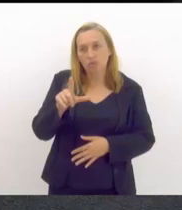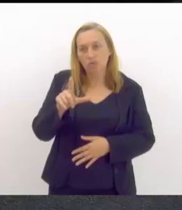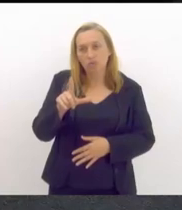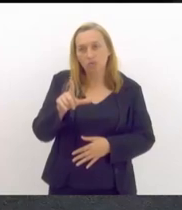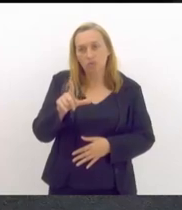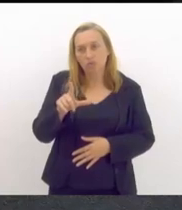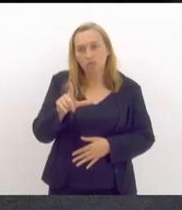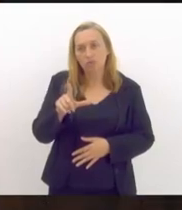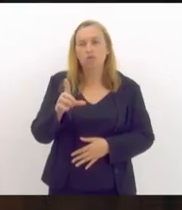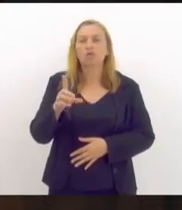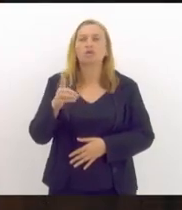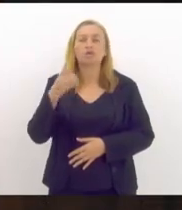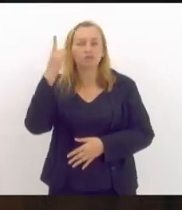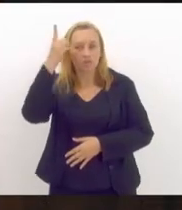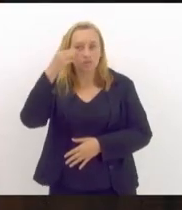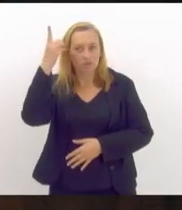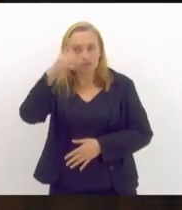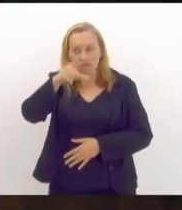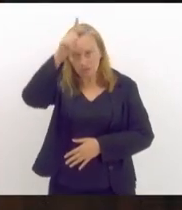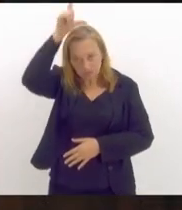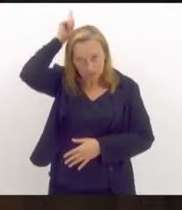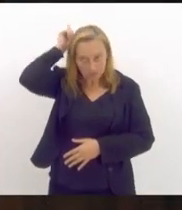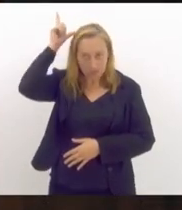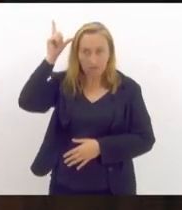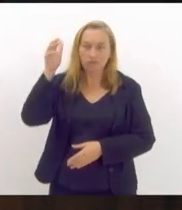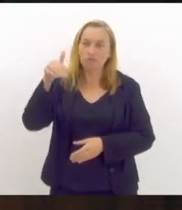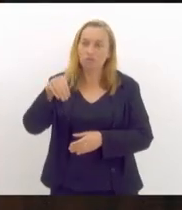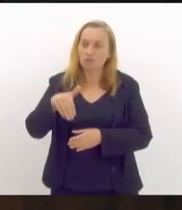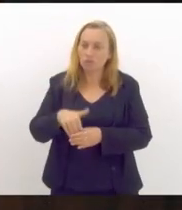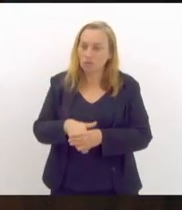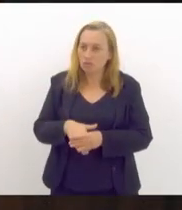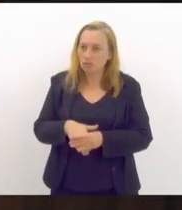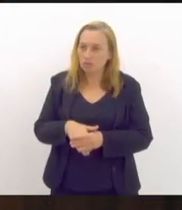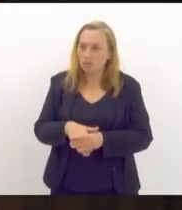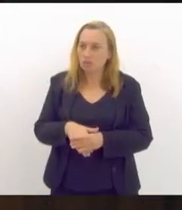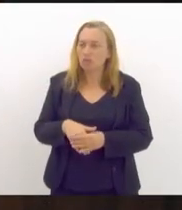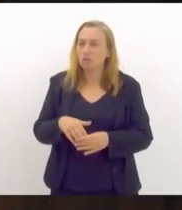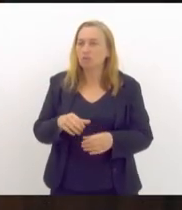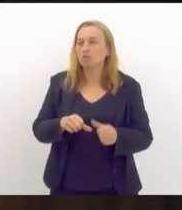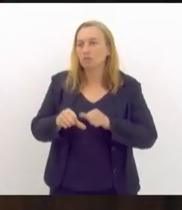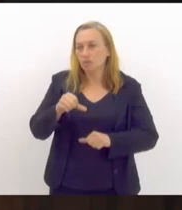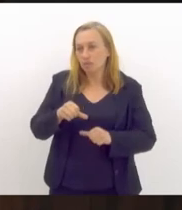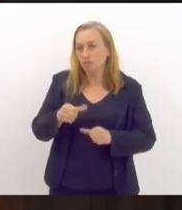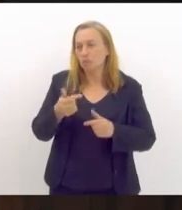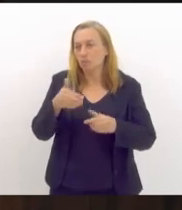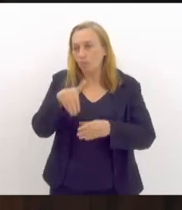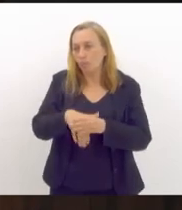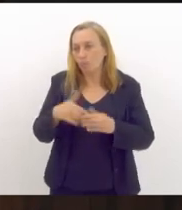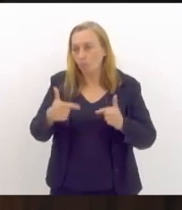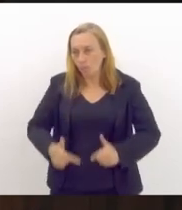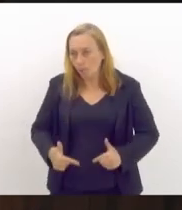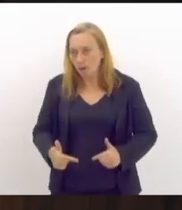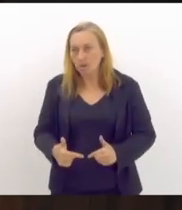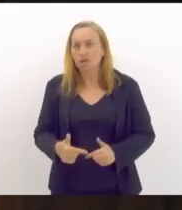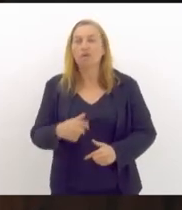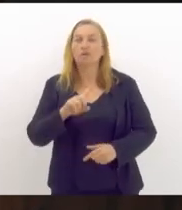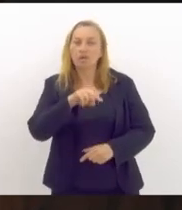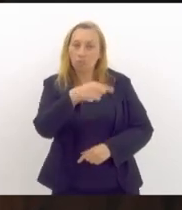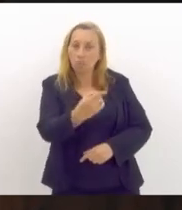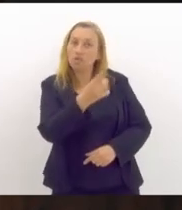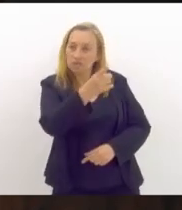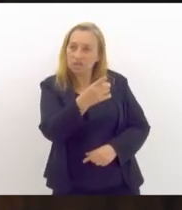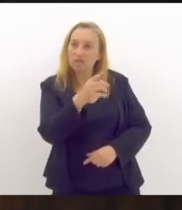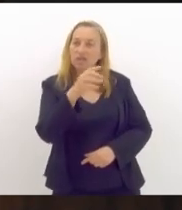abstenção é que o Luiz Cláudio tinha votado levantado eu achei que era contrário e abstenção também que ele levantou logo em seguida